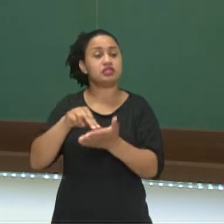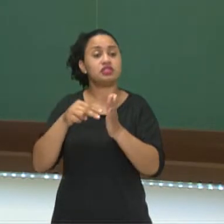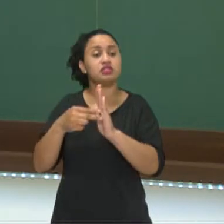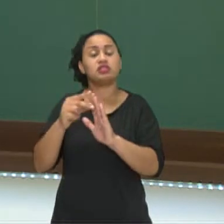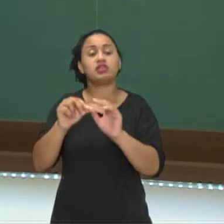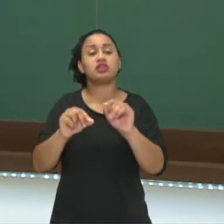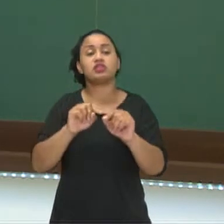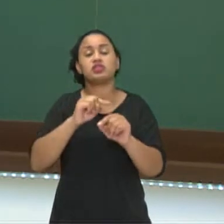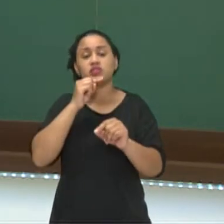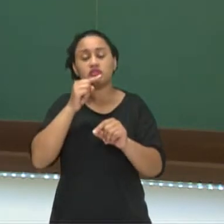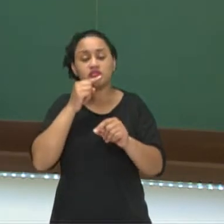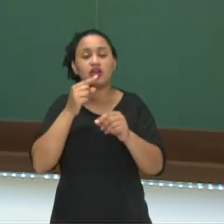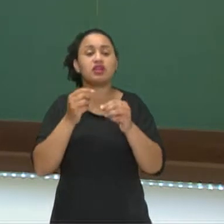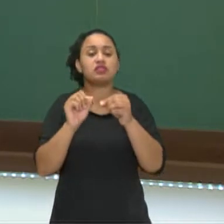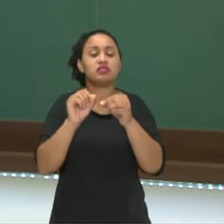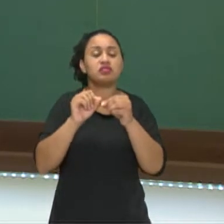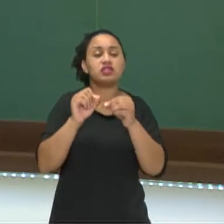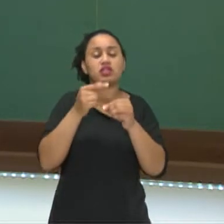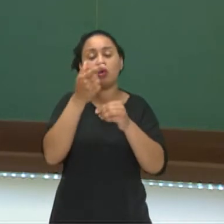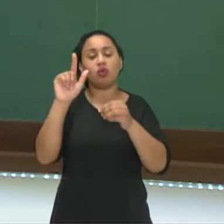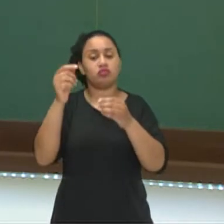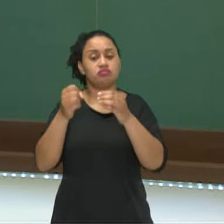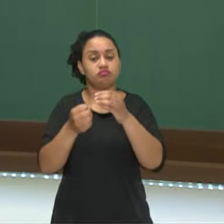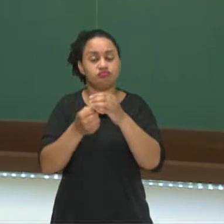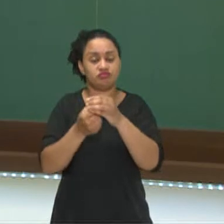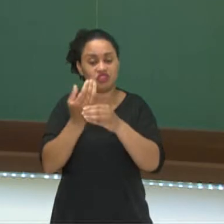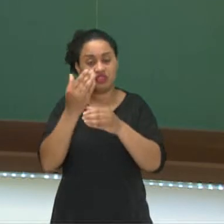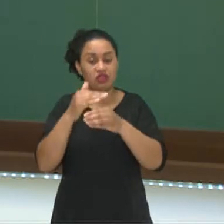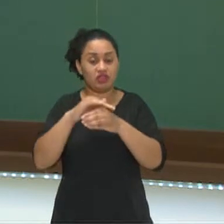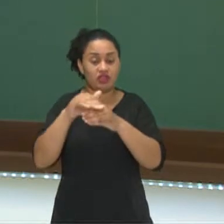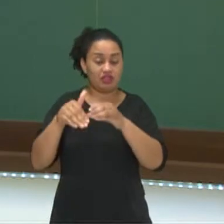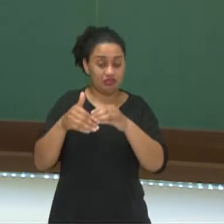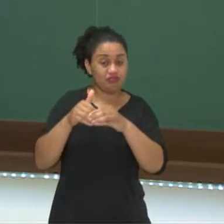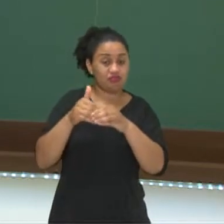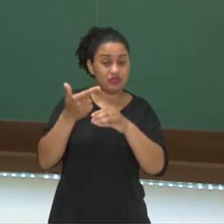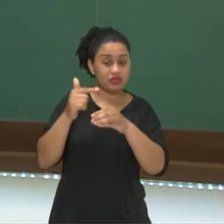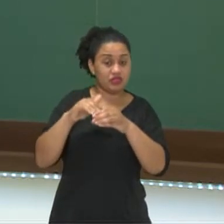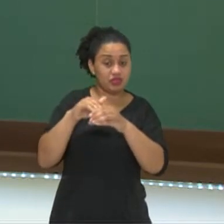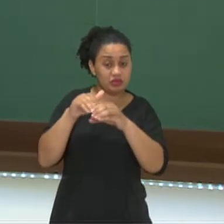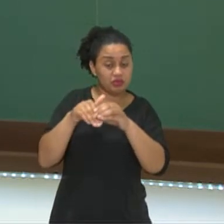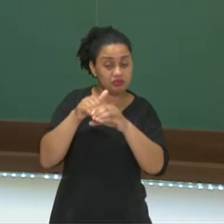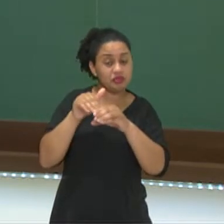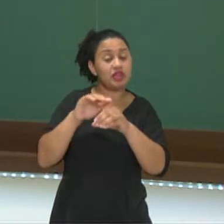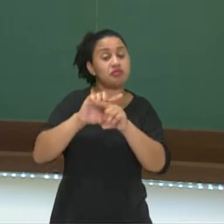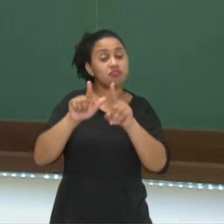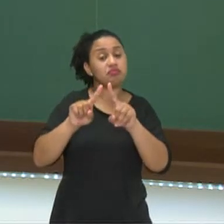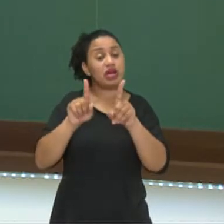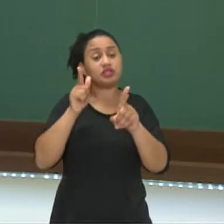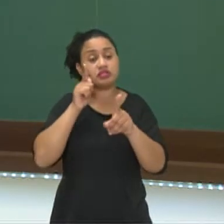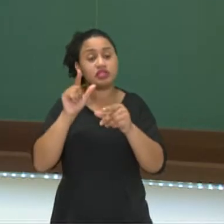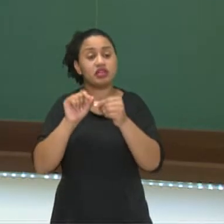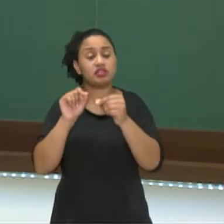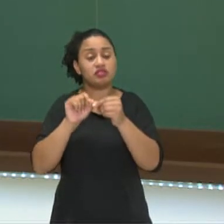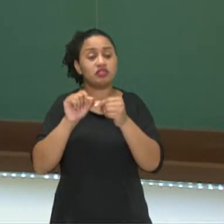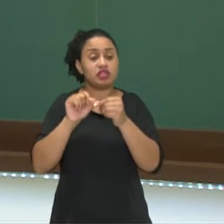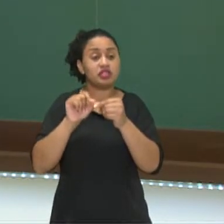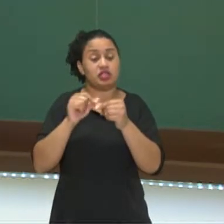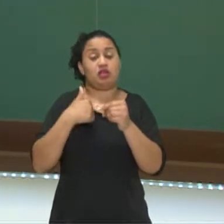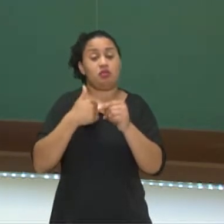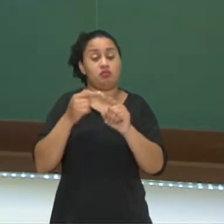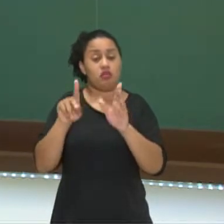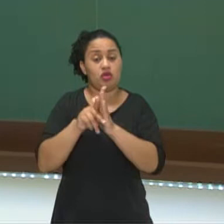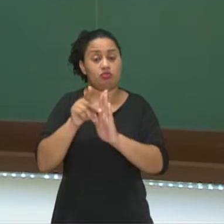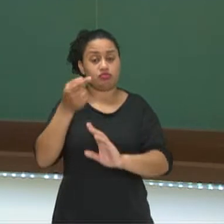consegue mais formar qualquer tecido extramembranoso, tá? Mas ela consegue formar qualquer tecido do